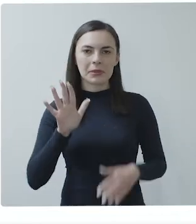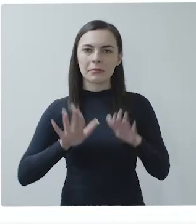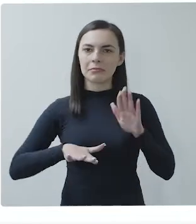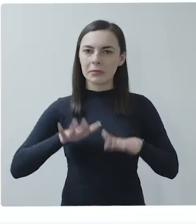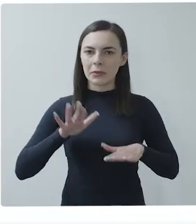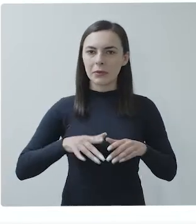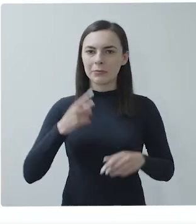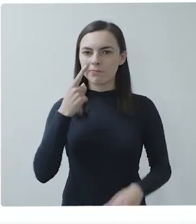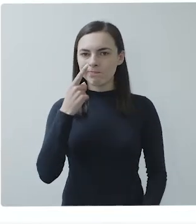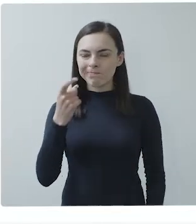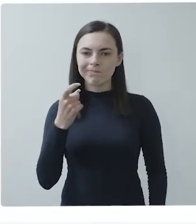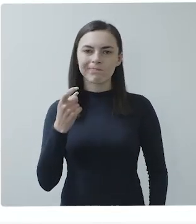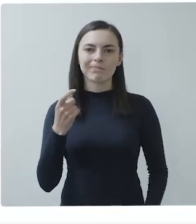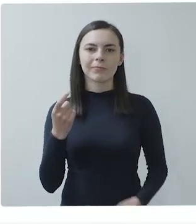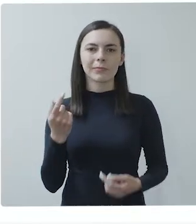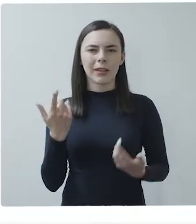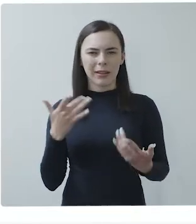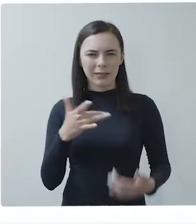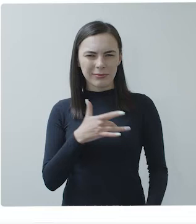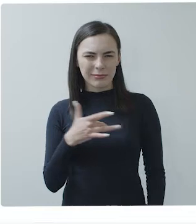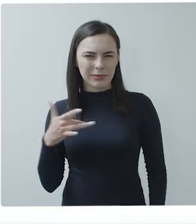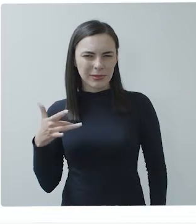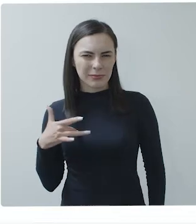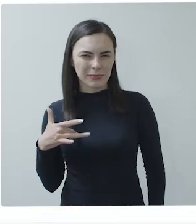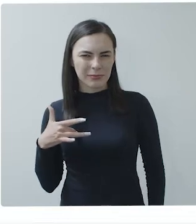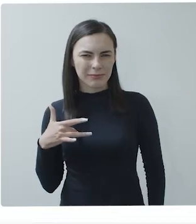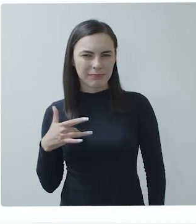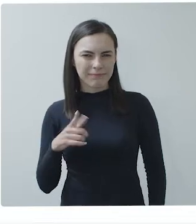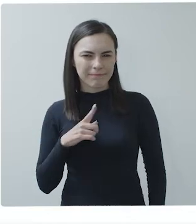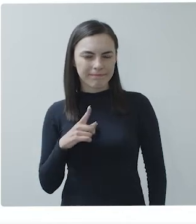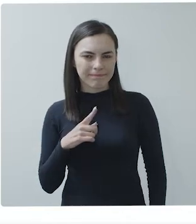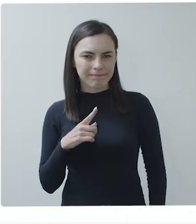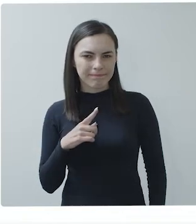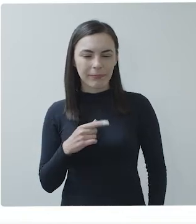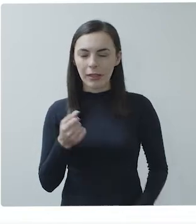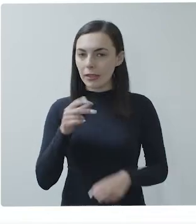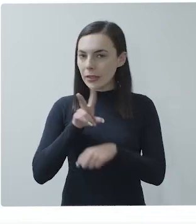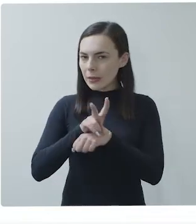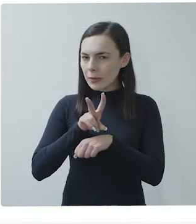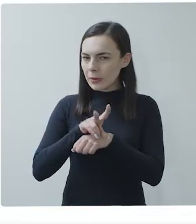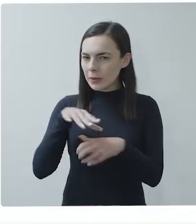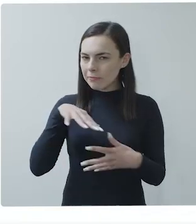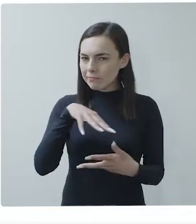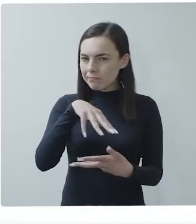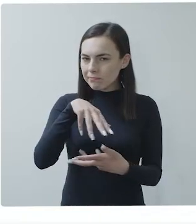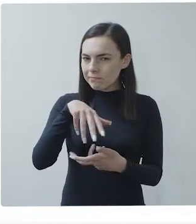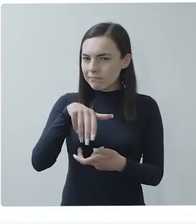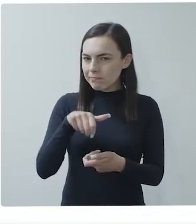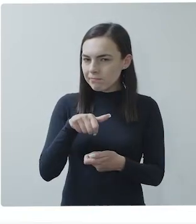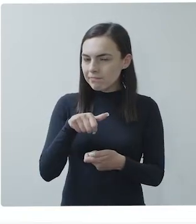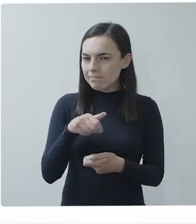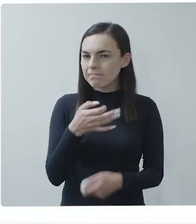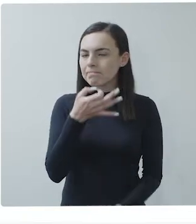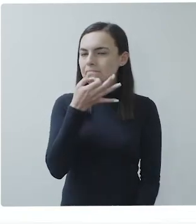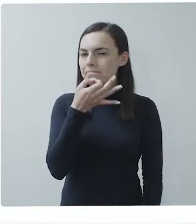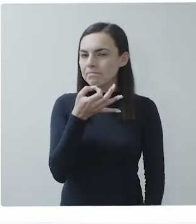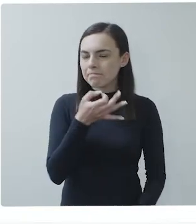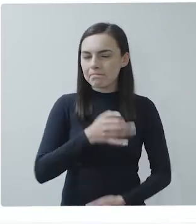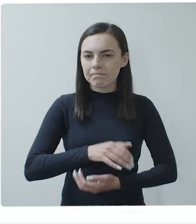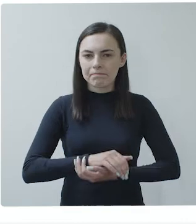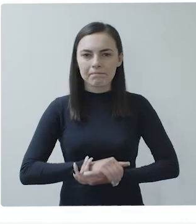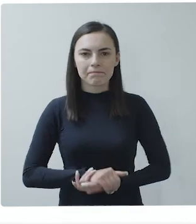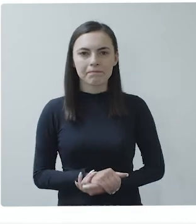fumaças e poluição. Isso é saudável para o nosso planeta? Isso é cuidar do nosso planeta? O que que vocês acham?